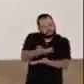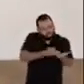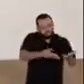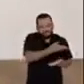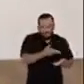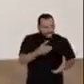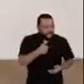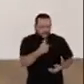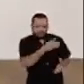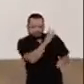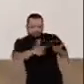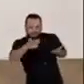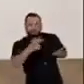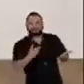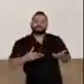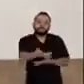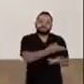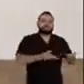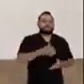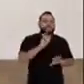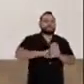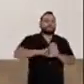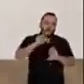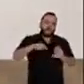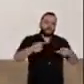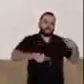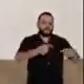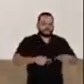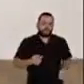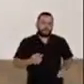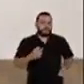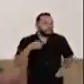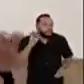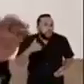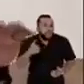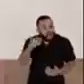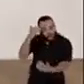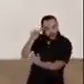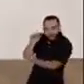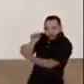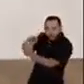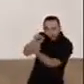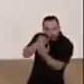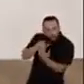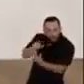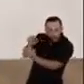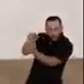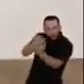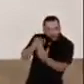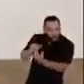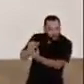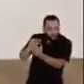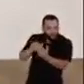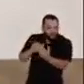a idéia de conviver na política só com aquilo que eu concordo estou fazendo uma divisão didática mas assim eu